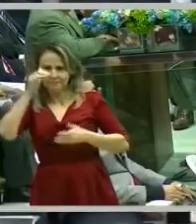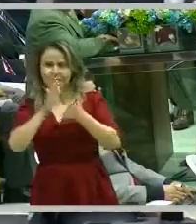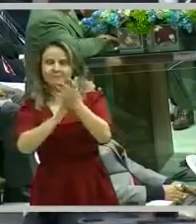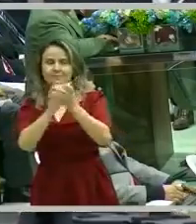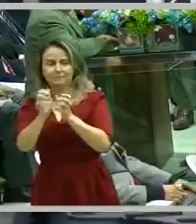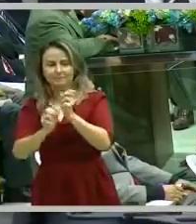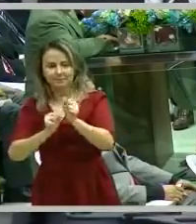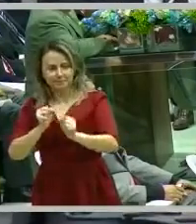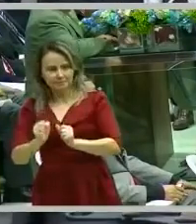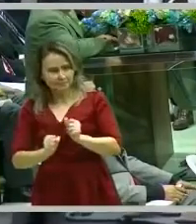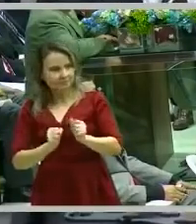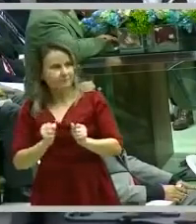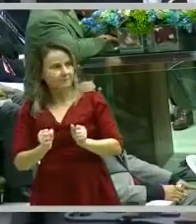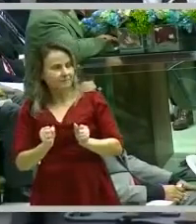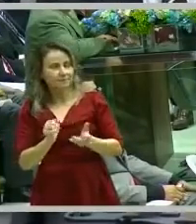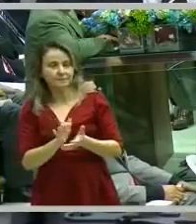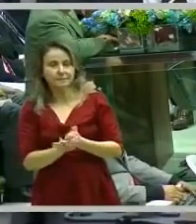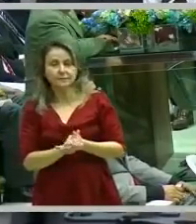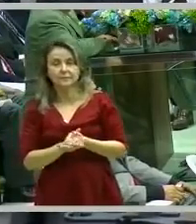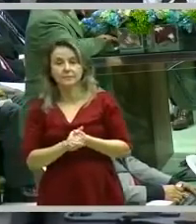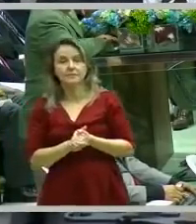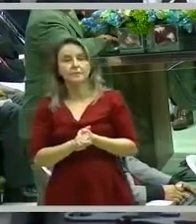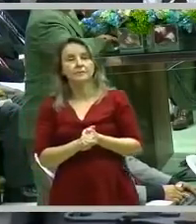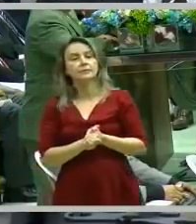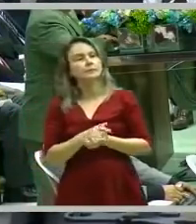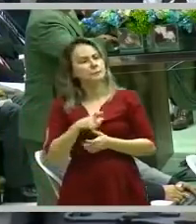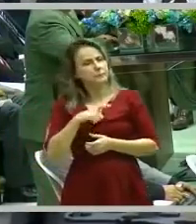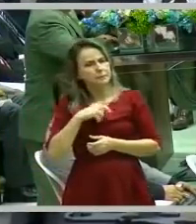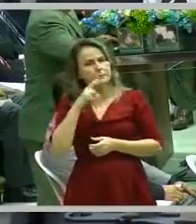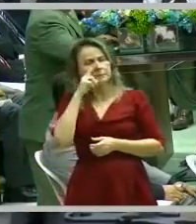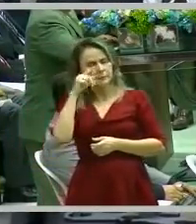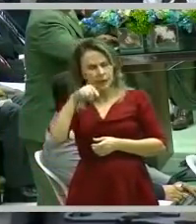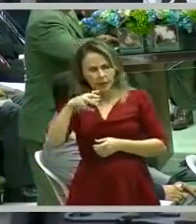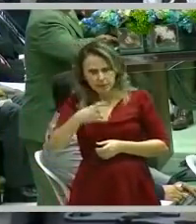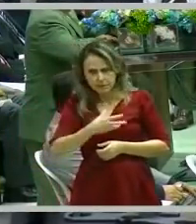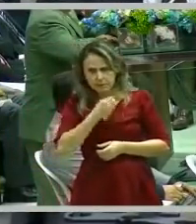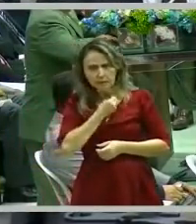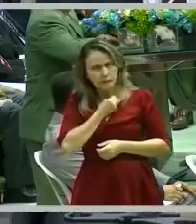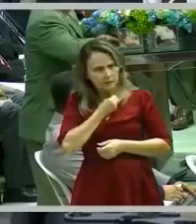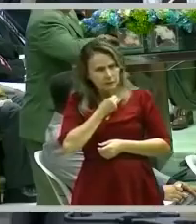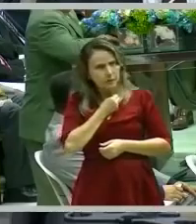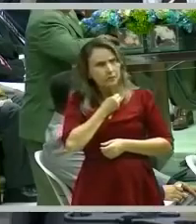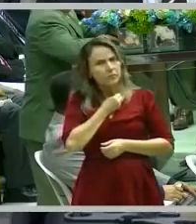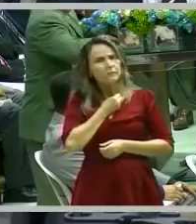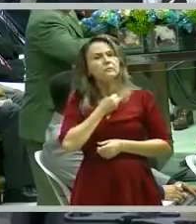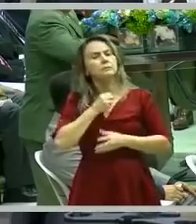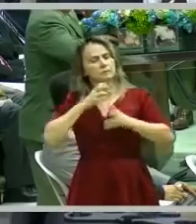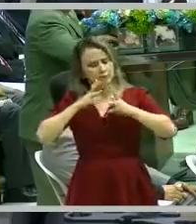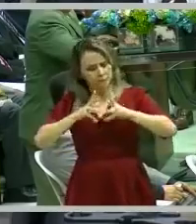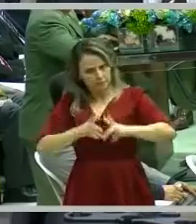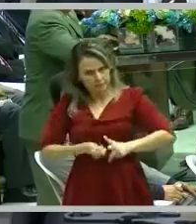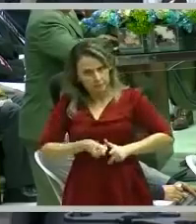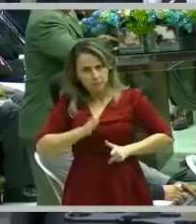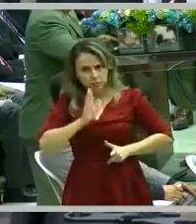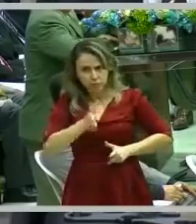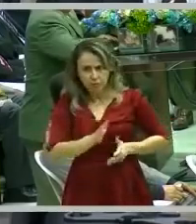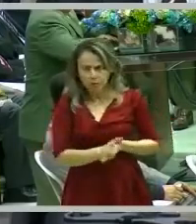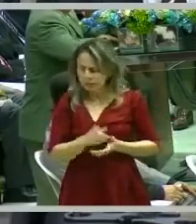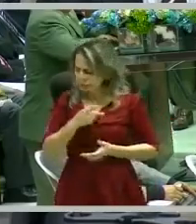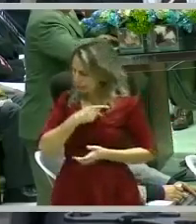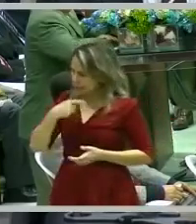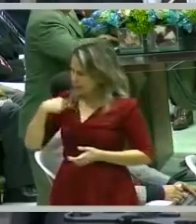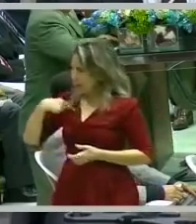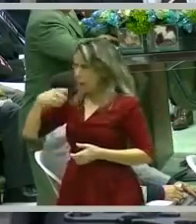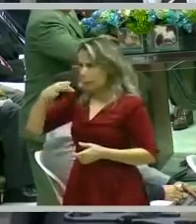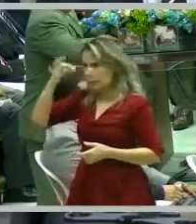Aleluia. Então, tem crente aqui que é salvo. Tem crente aqui que é lavado no sangue de Jesus. Pastor, eu não sou batizado no